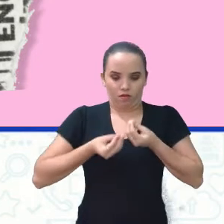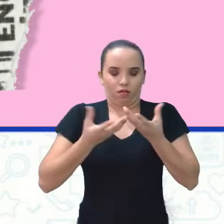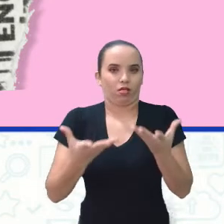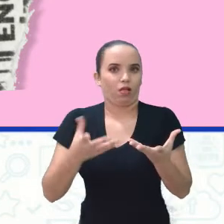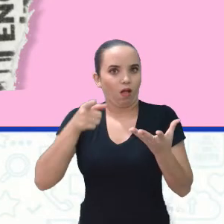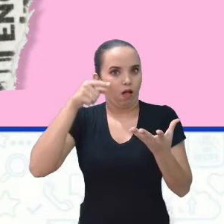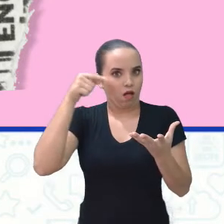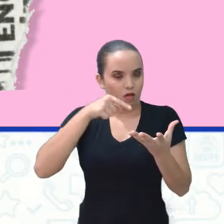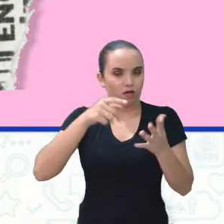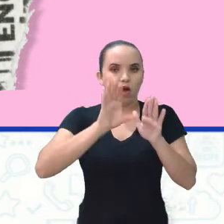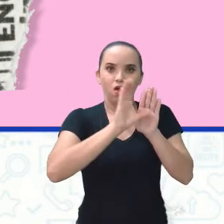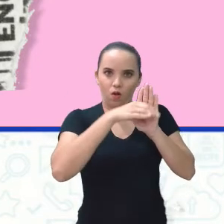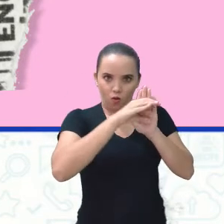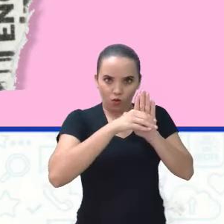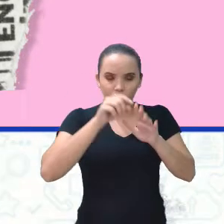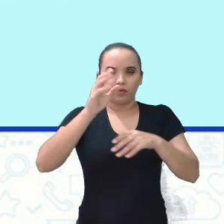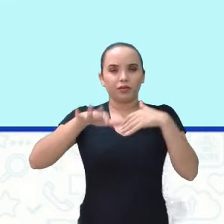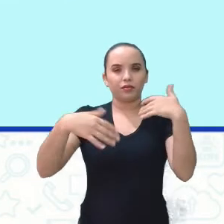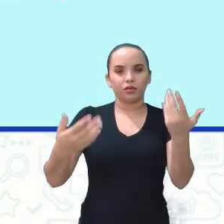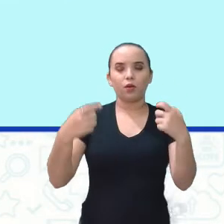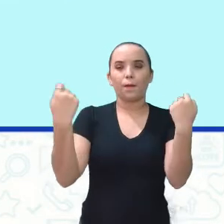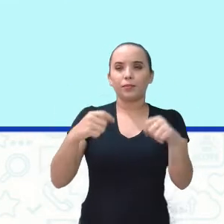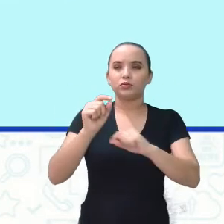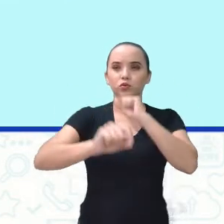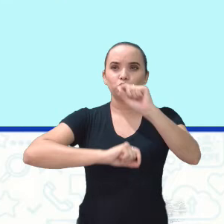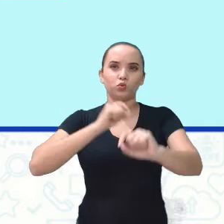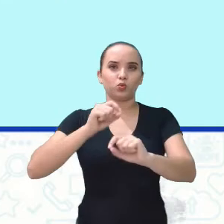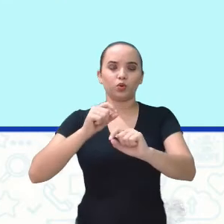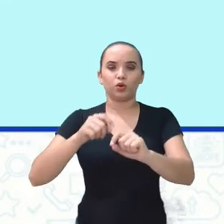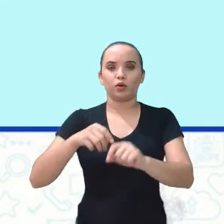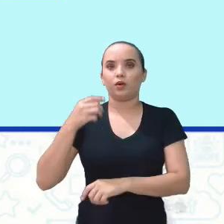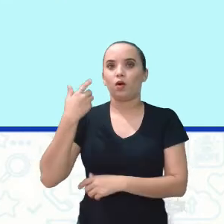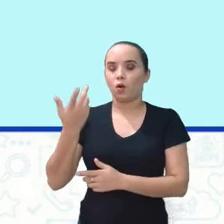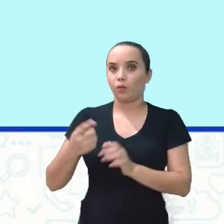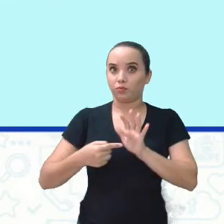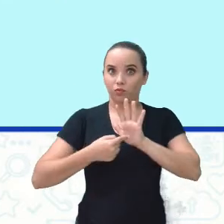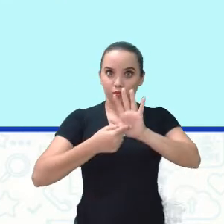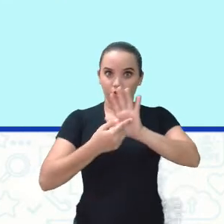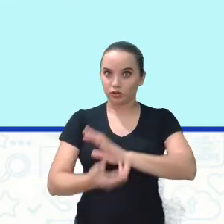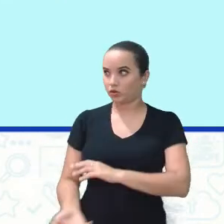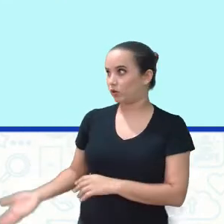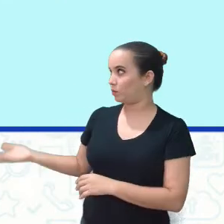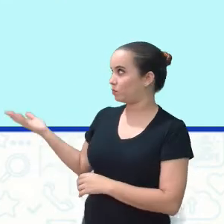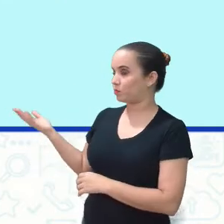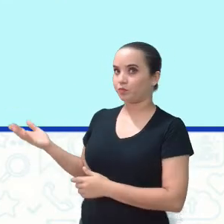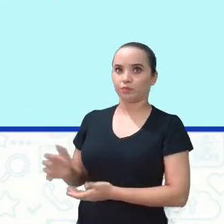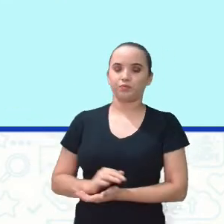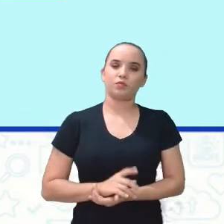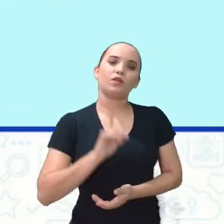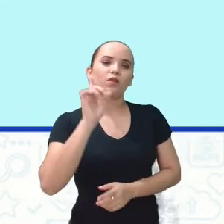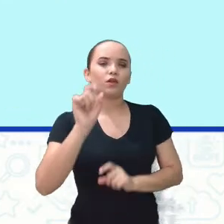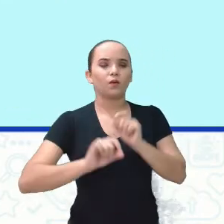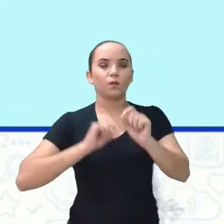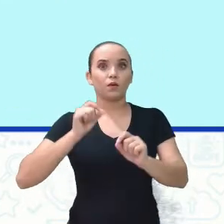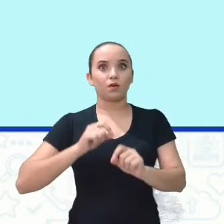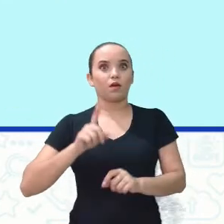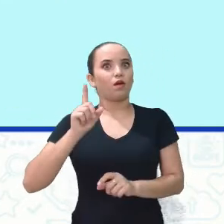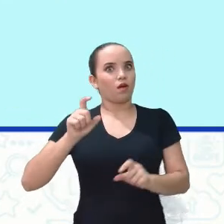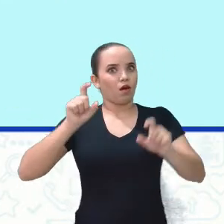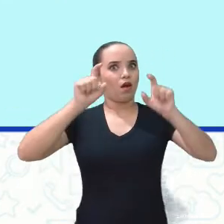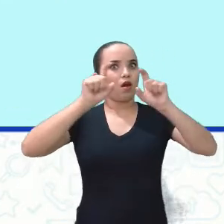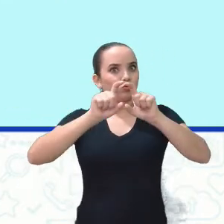esse conceito do que é manchete, eu vou apresentar para vocês. As manchetes são os títulos dos